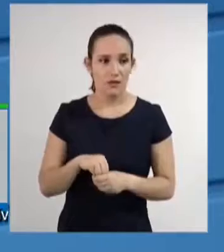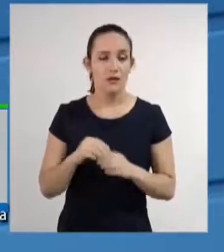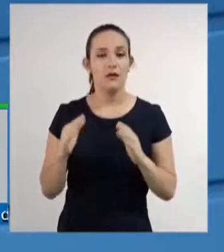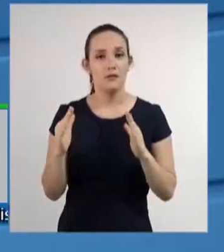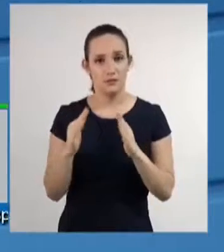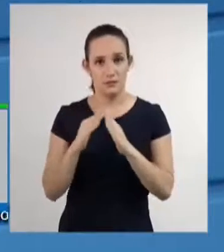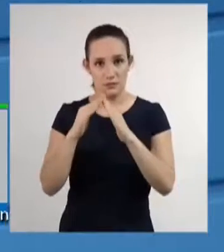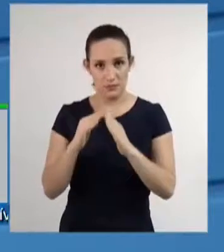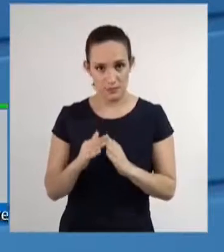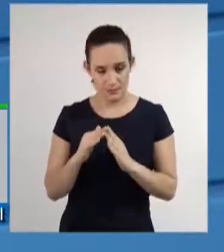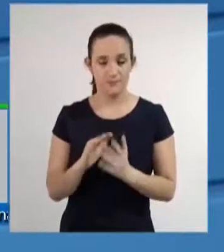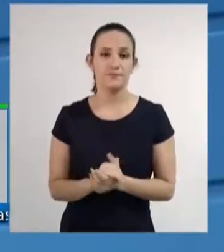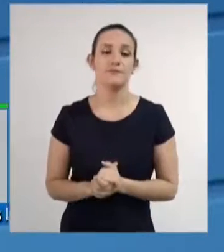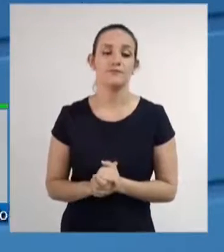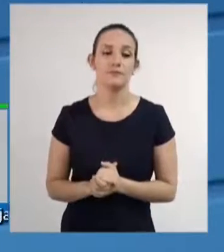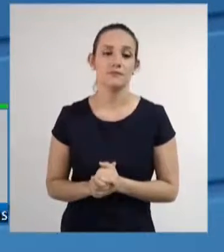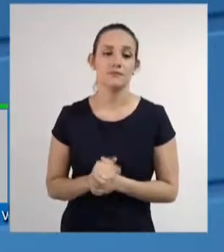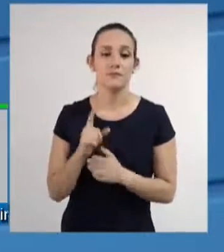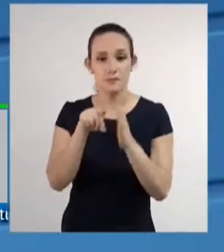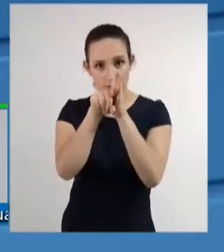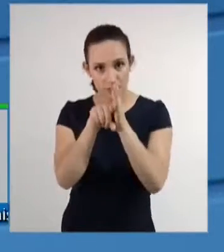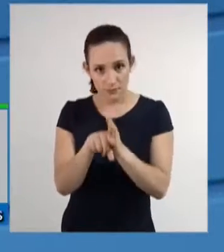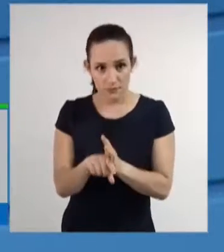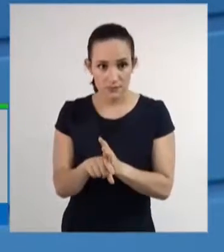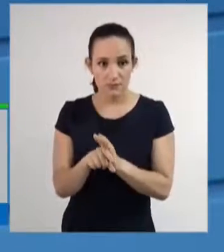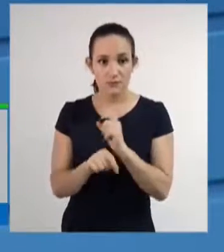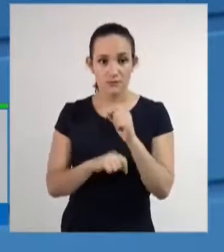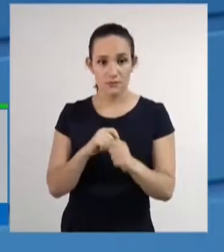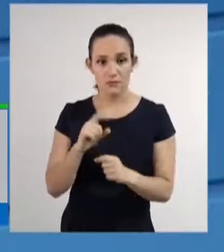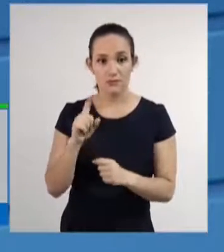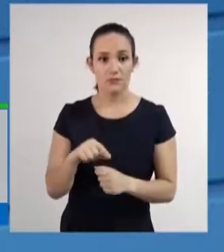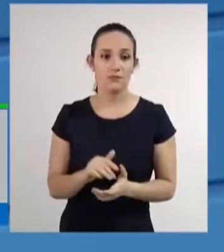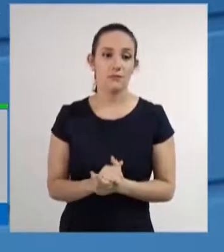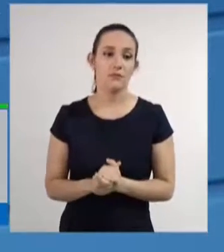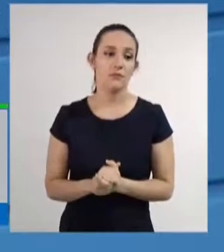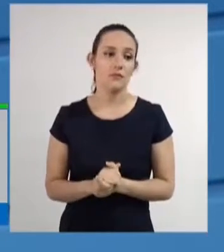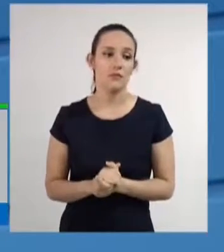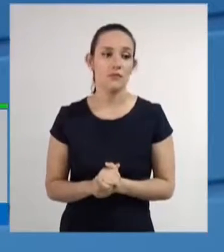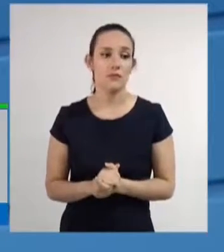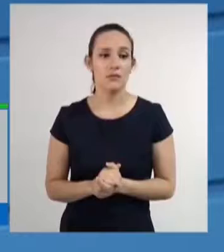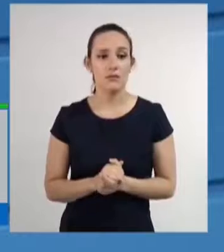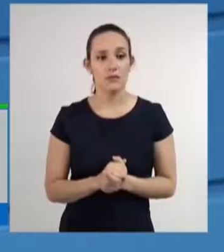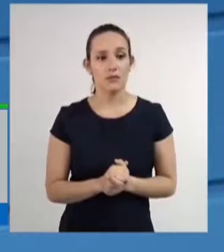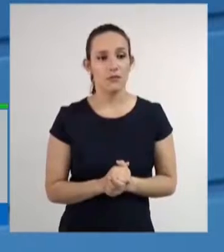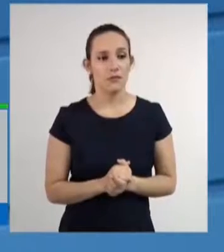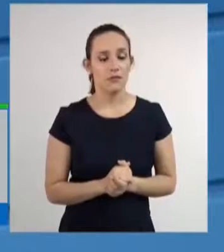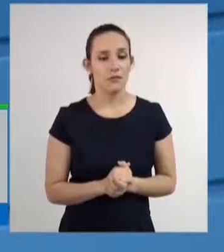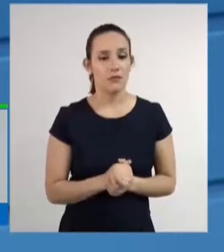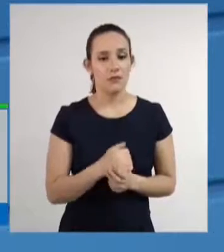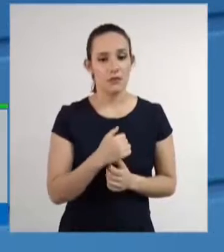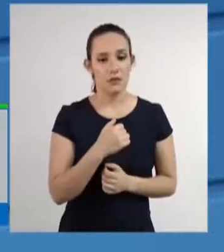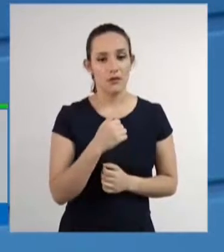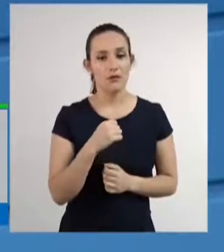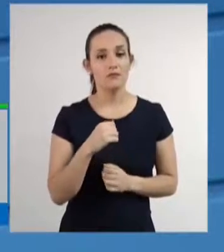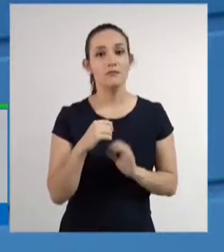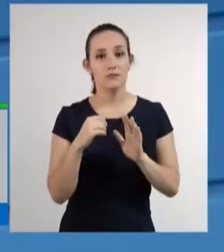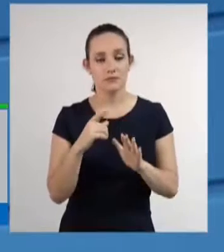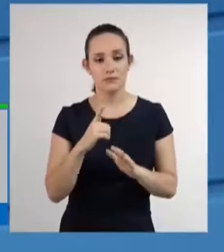no lugar onde vivem, segundo a pesquisa A Voz das Crianças. 102 jovens do sexo